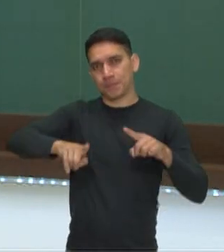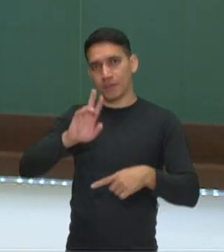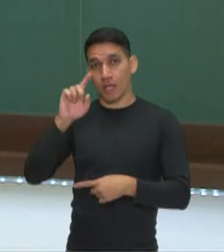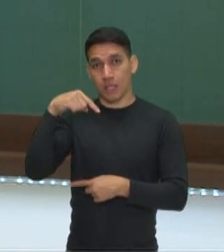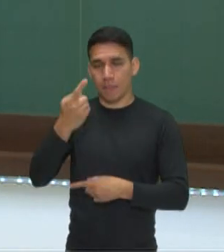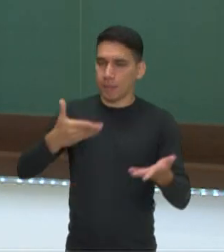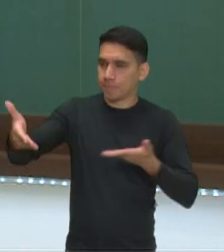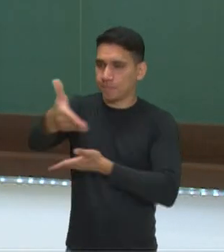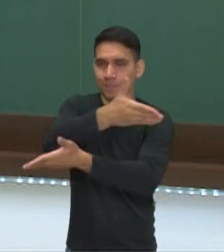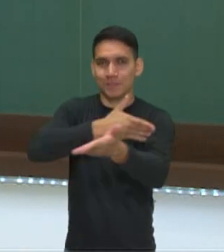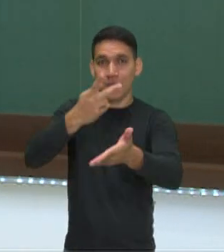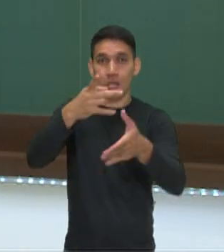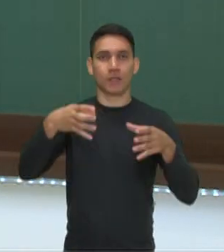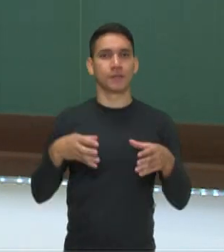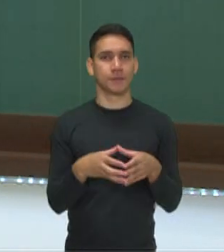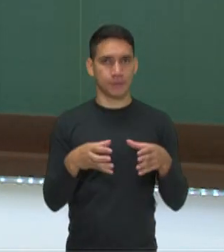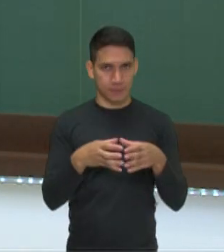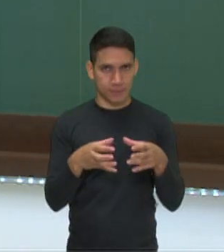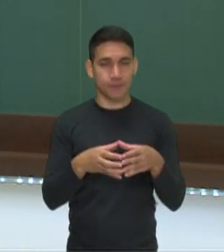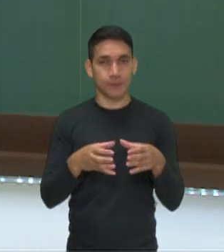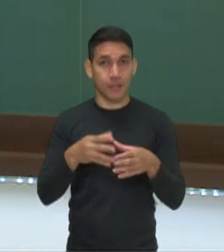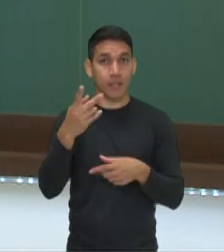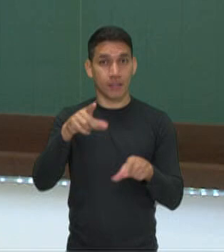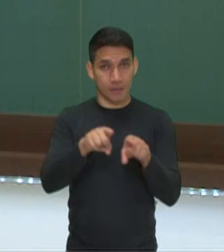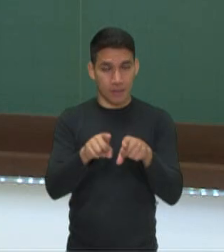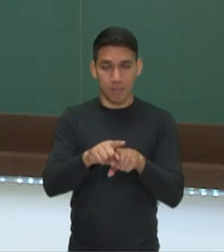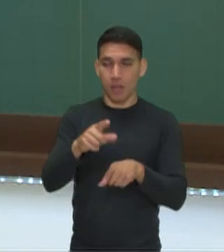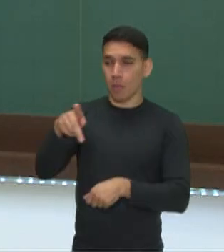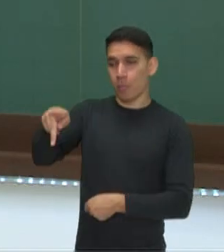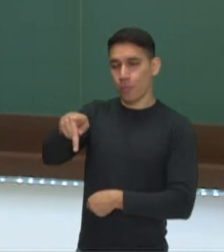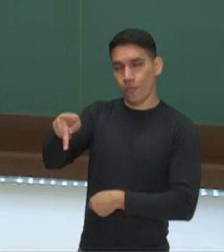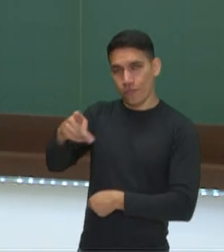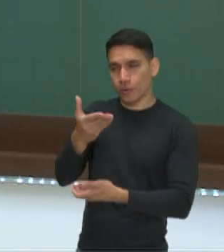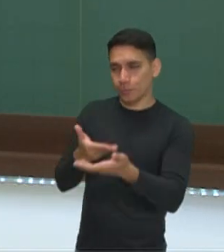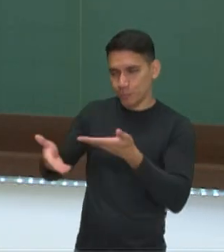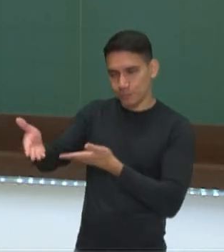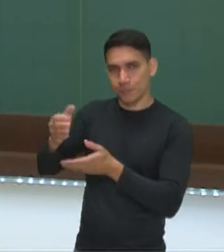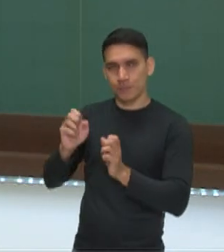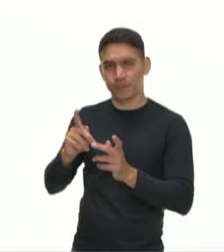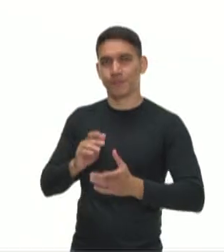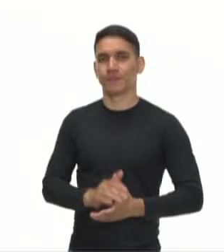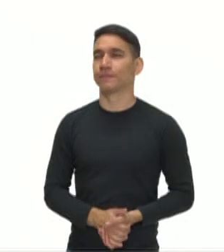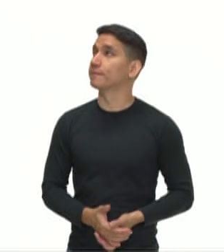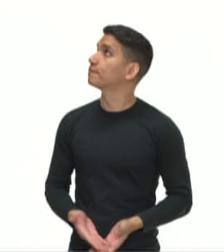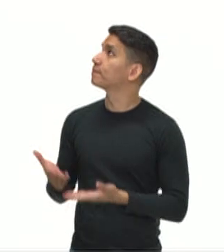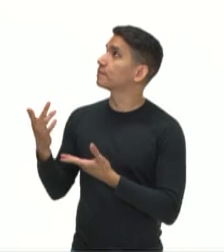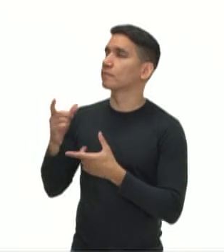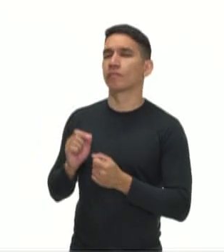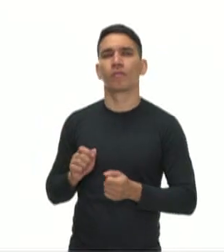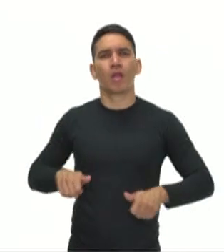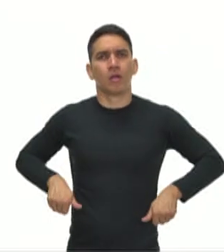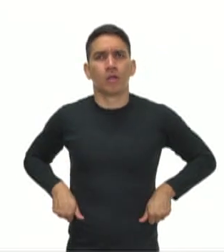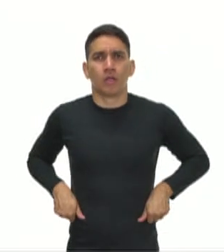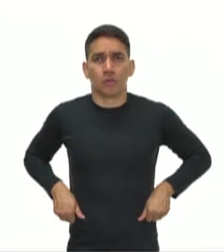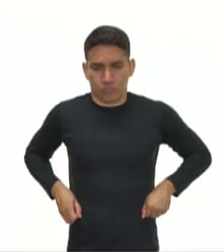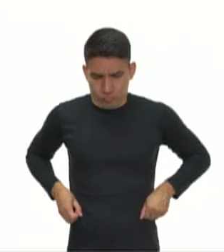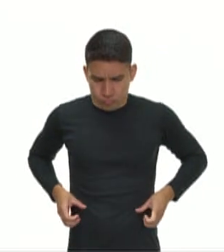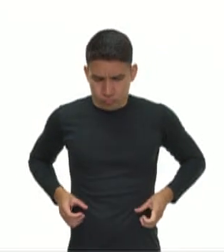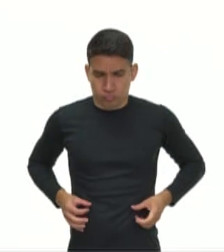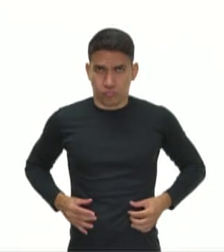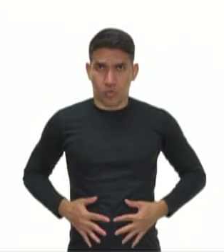depois compartilhar com a sua turma, com a sua professora, o seu professor aí. A bexiga urinária é um